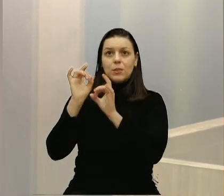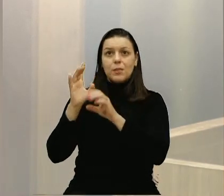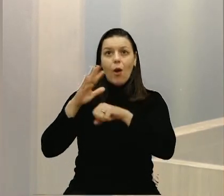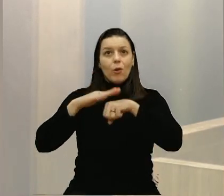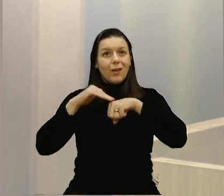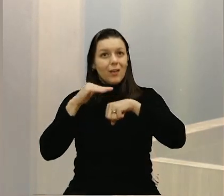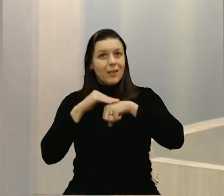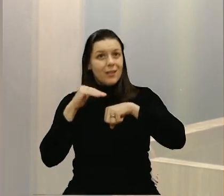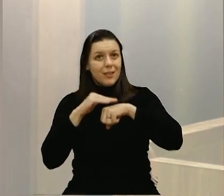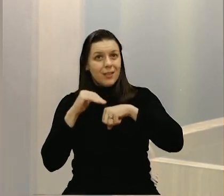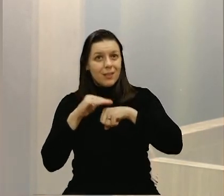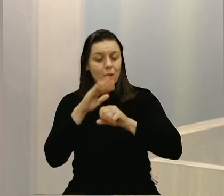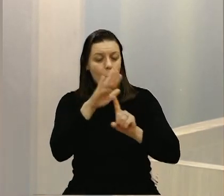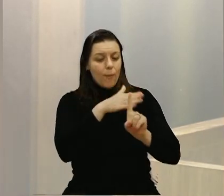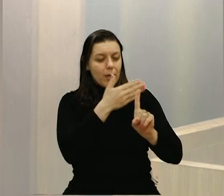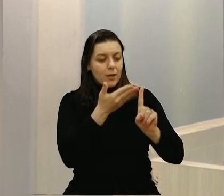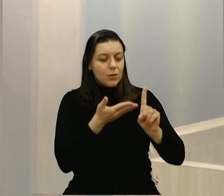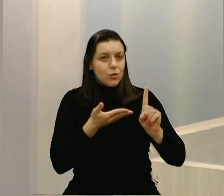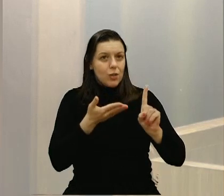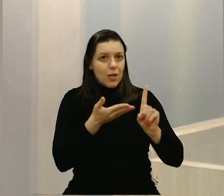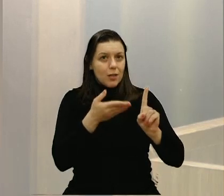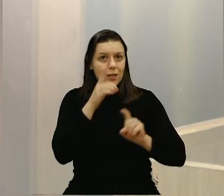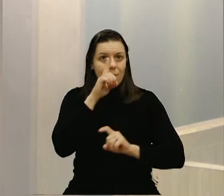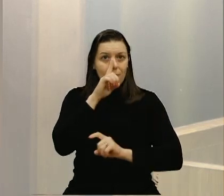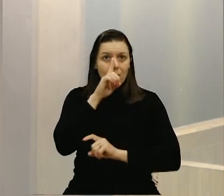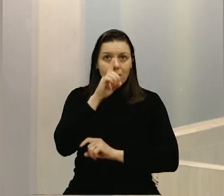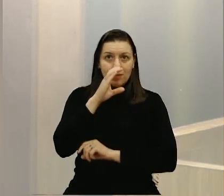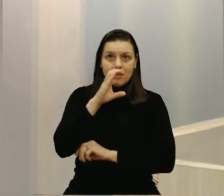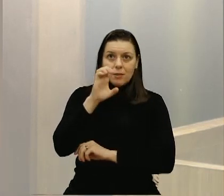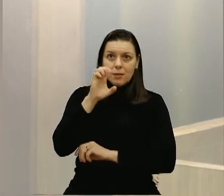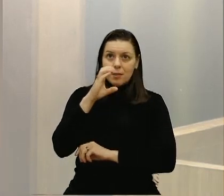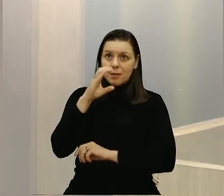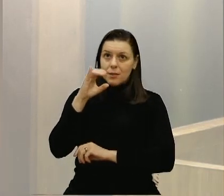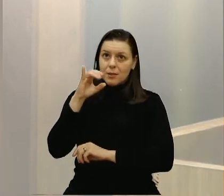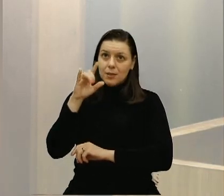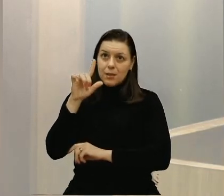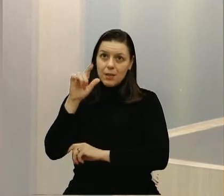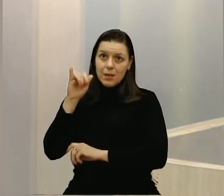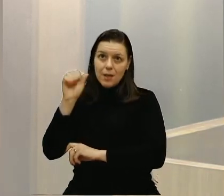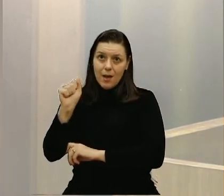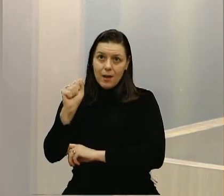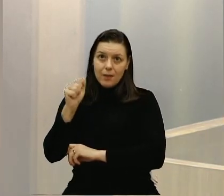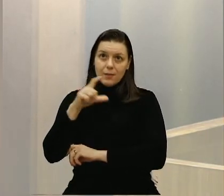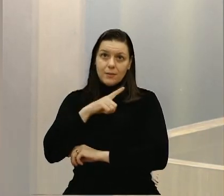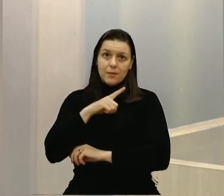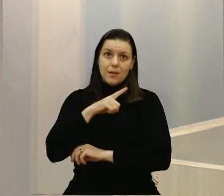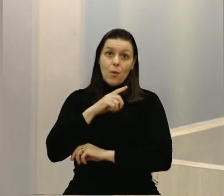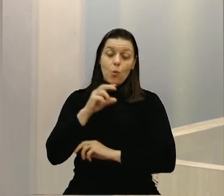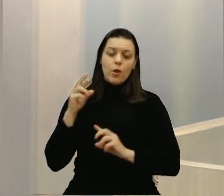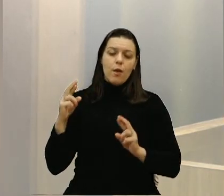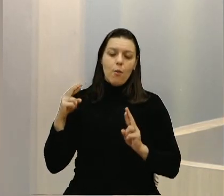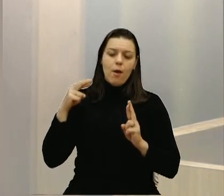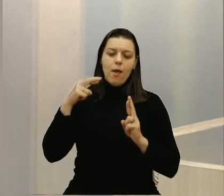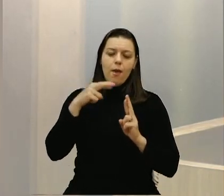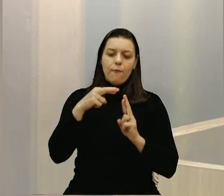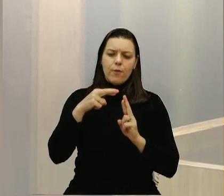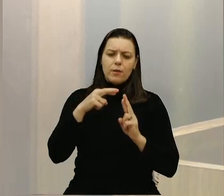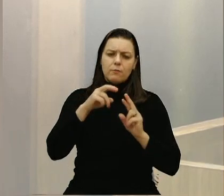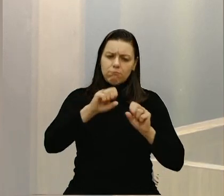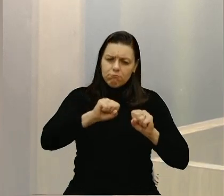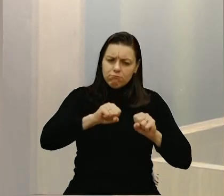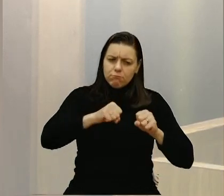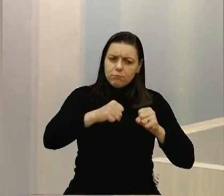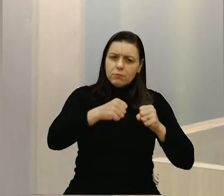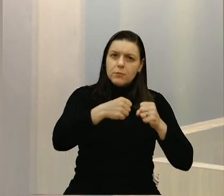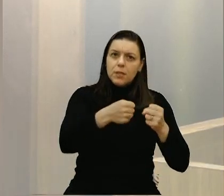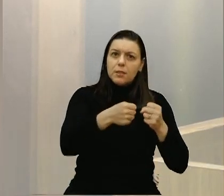ilustre homenageada Mãe Cecília. Mãe Cecília é uma referência de resistência, de